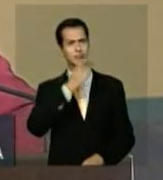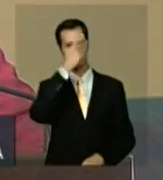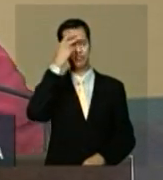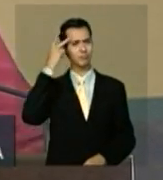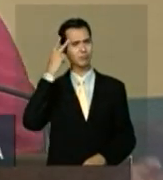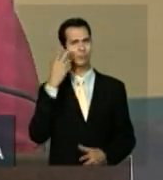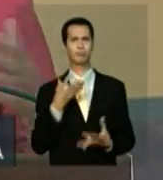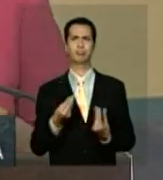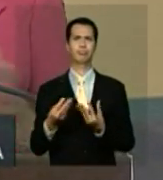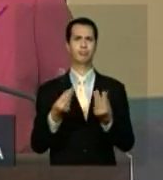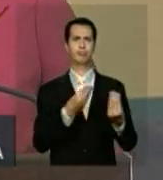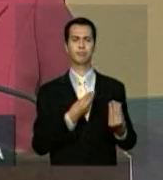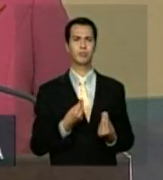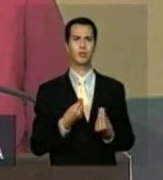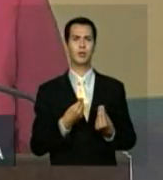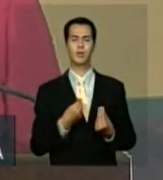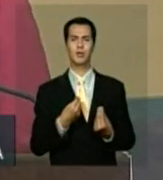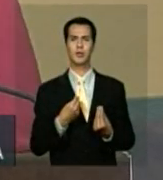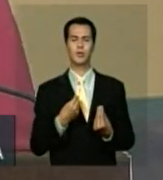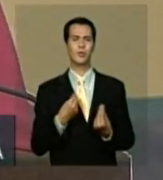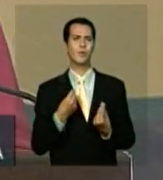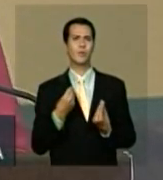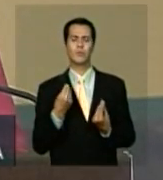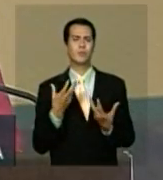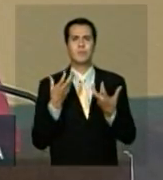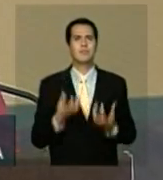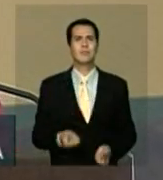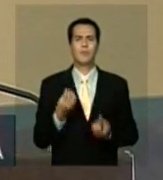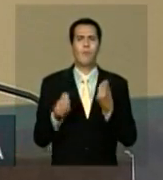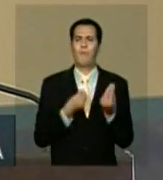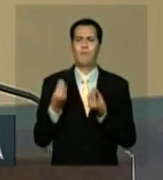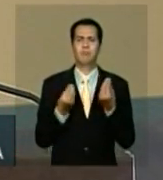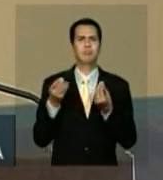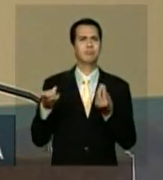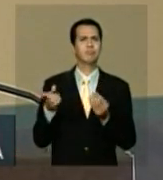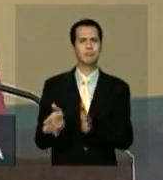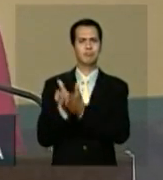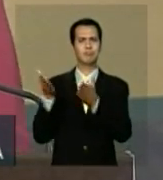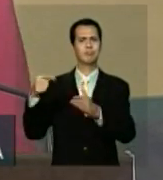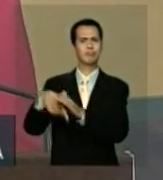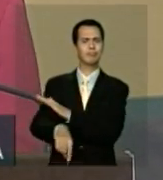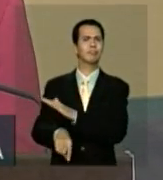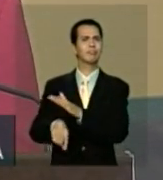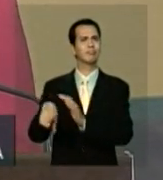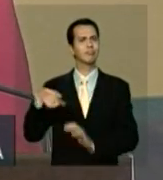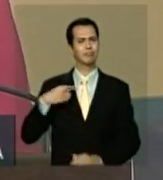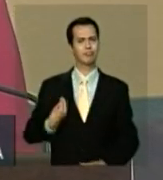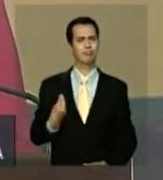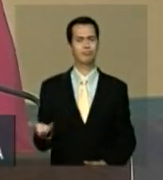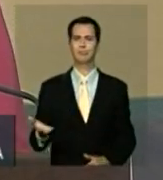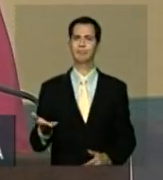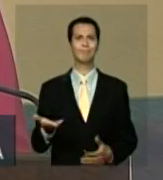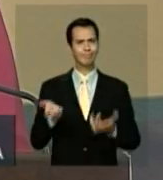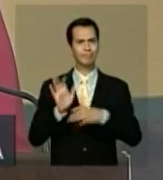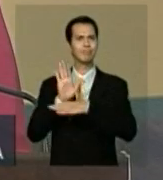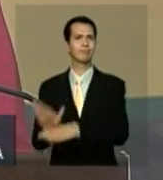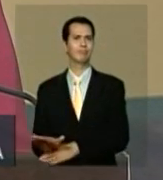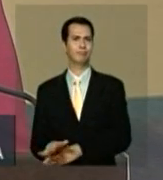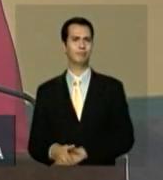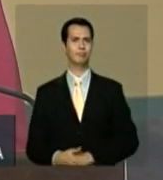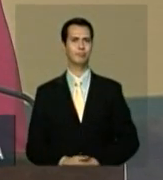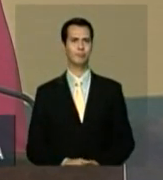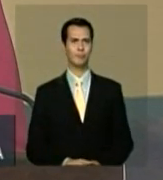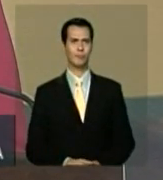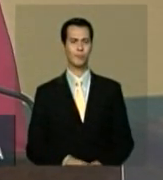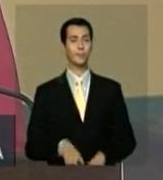que não se conformam com uma situação como essa por isso